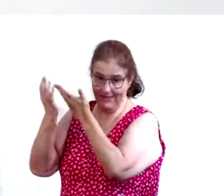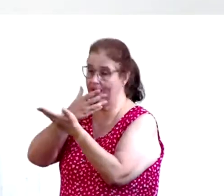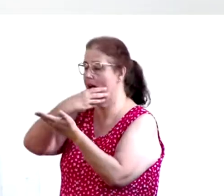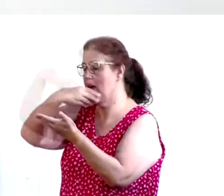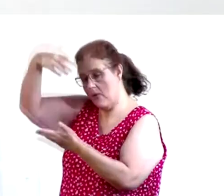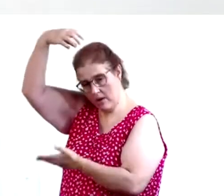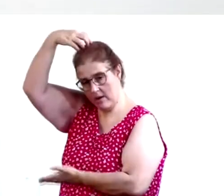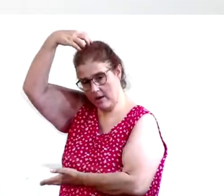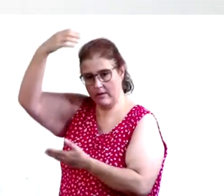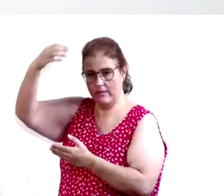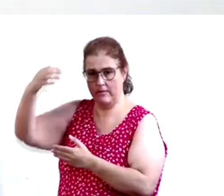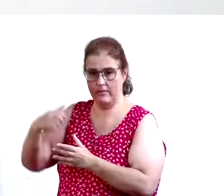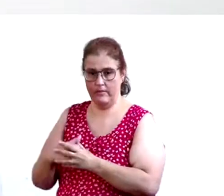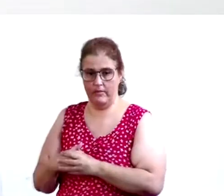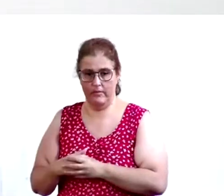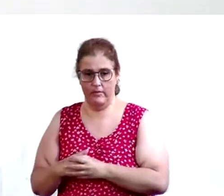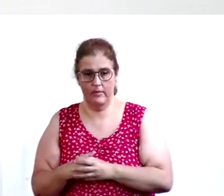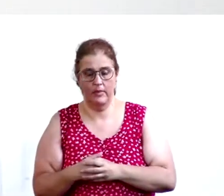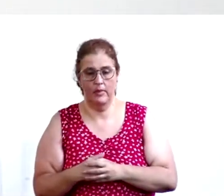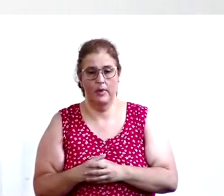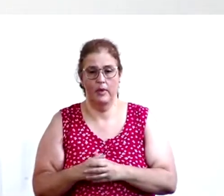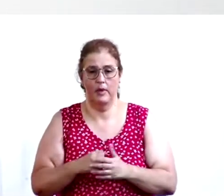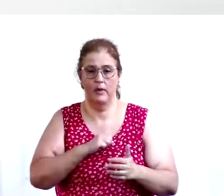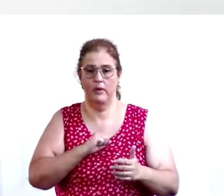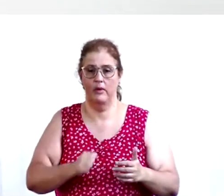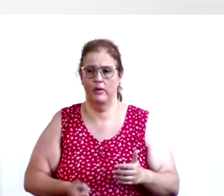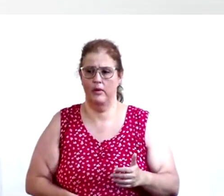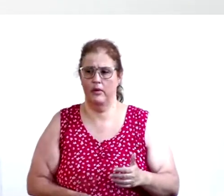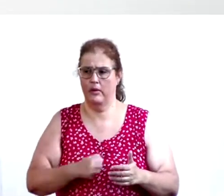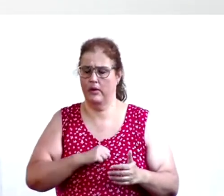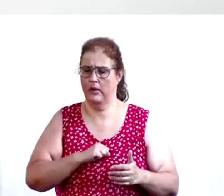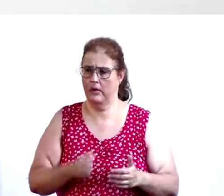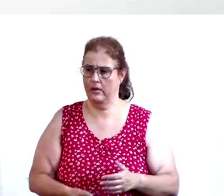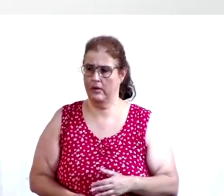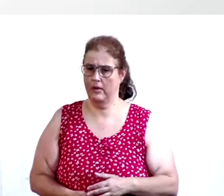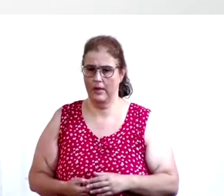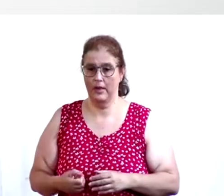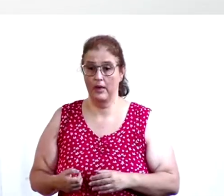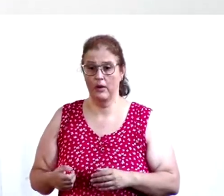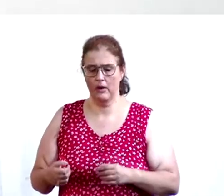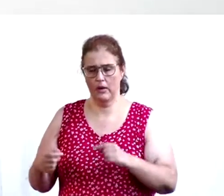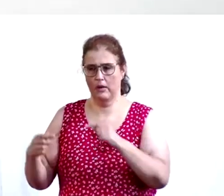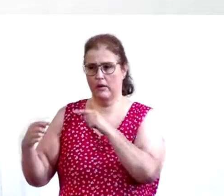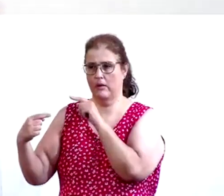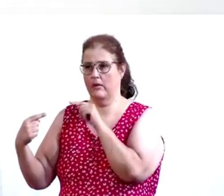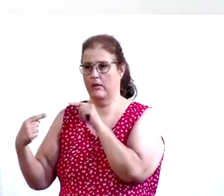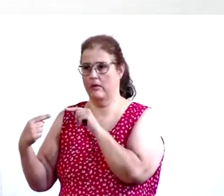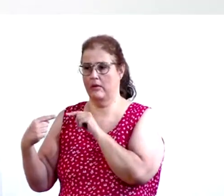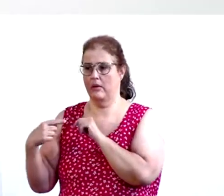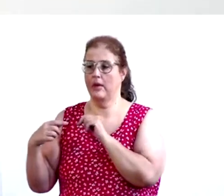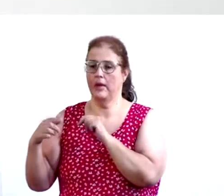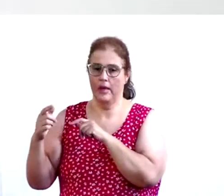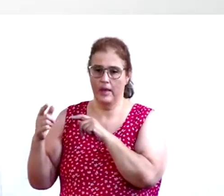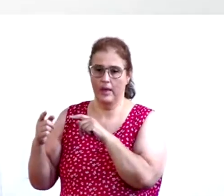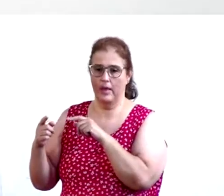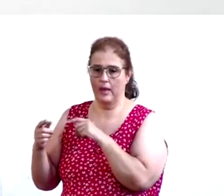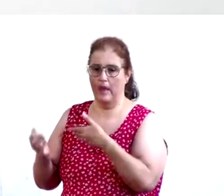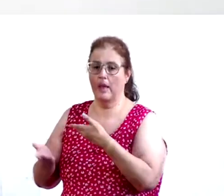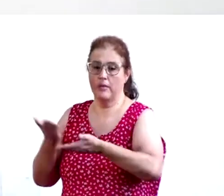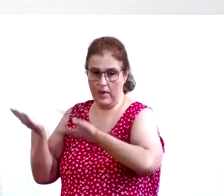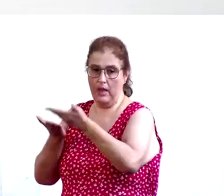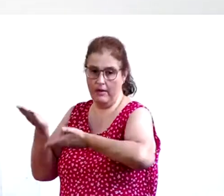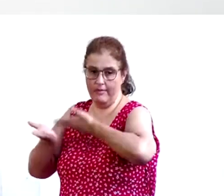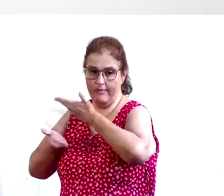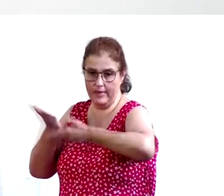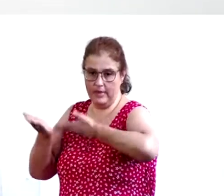ao rei. E a outra era que ele governava com o rei. Ele trabalhava dentro da esfera